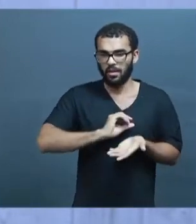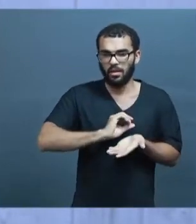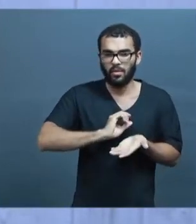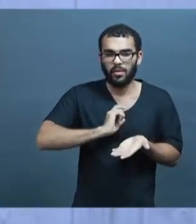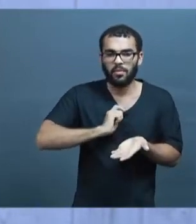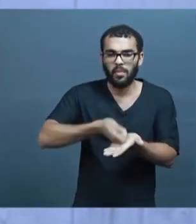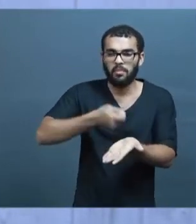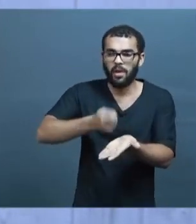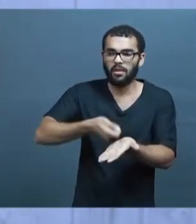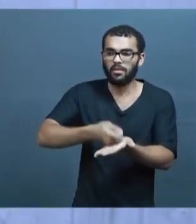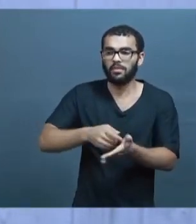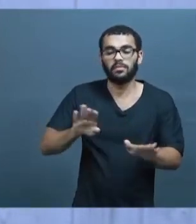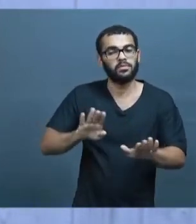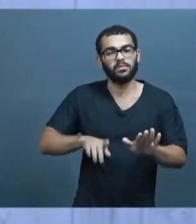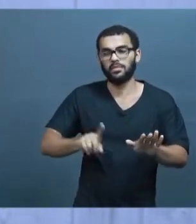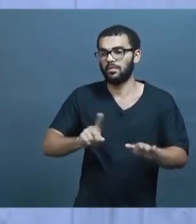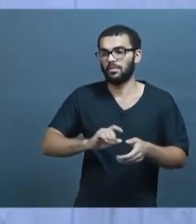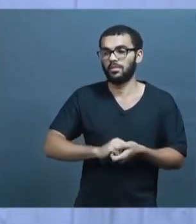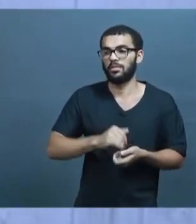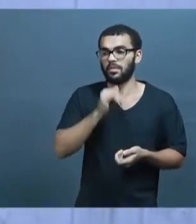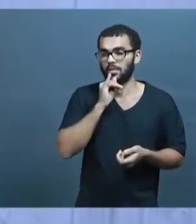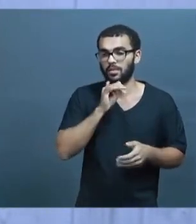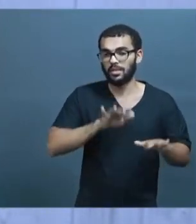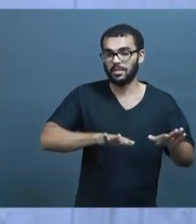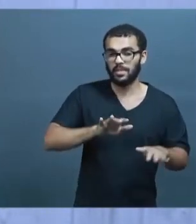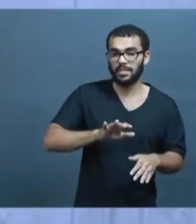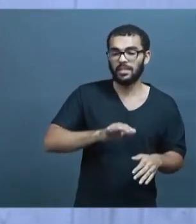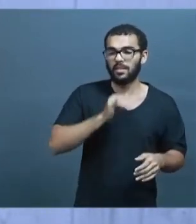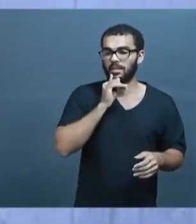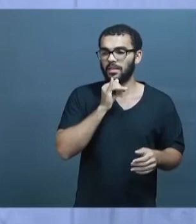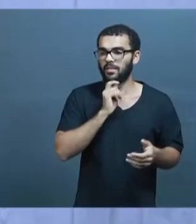As alíquotas, elas vão aumentando conforme você vai